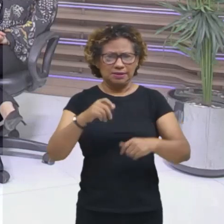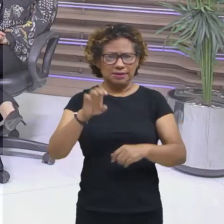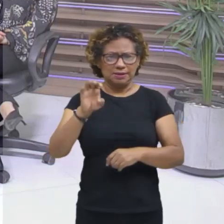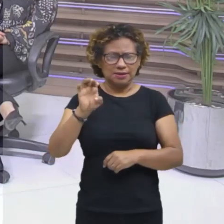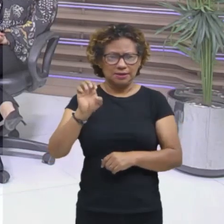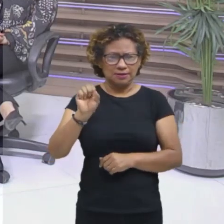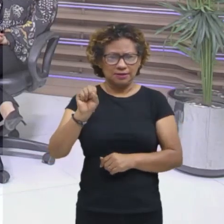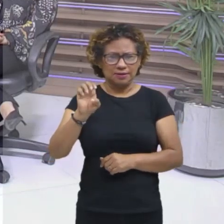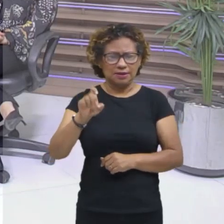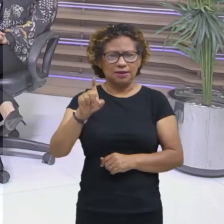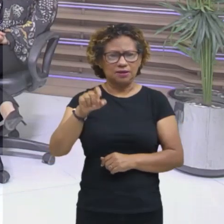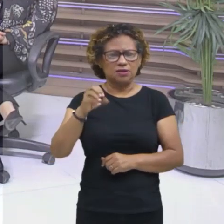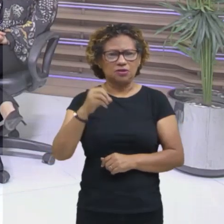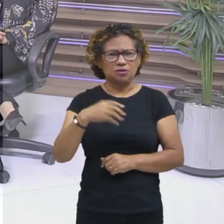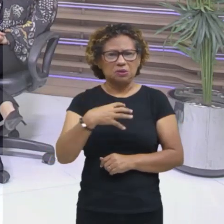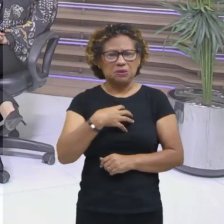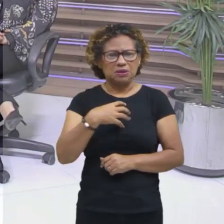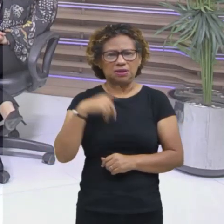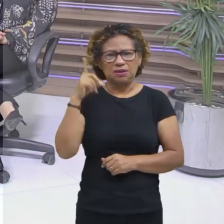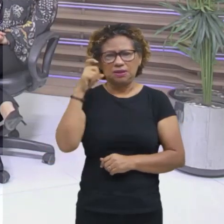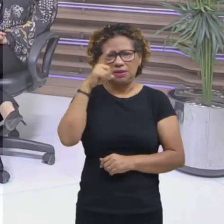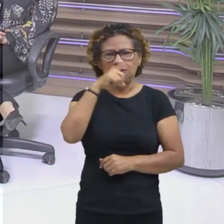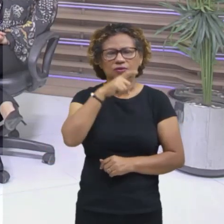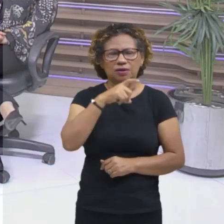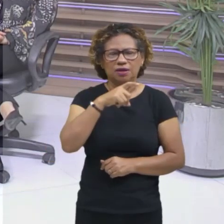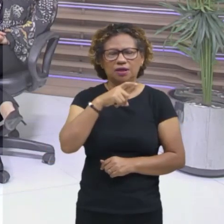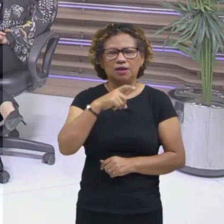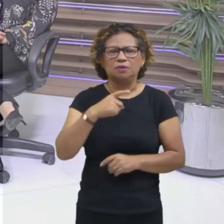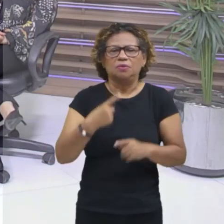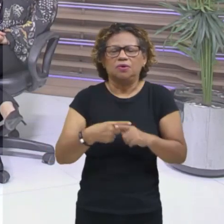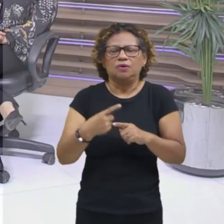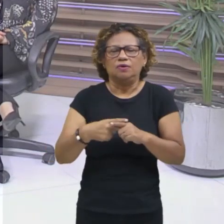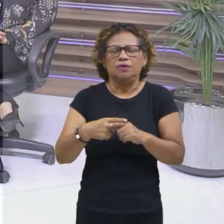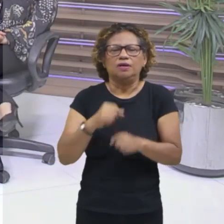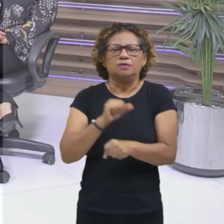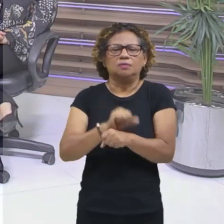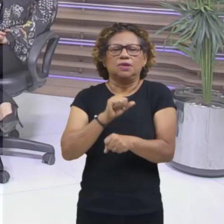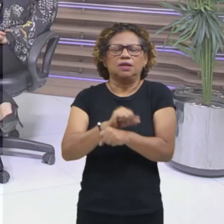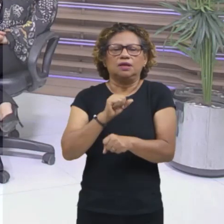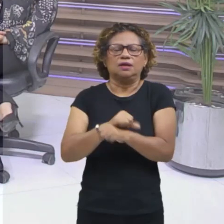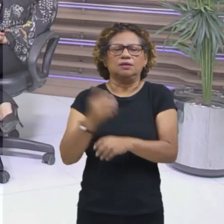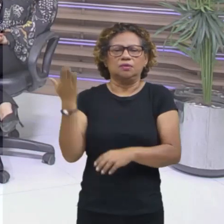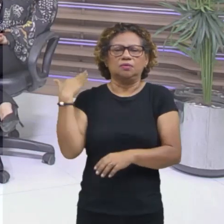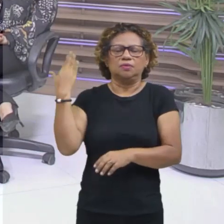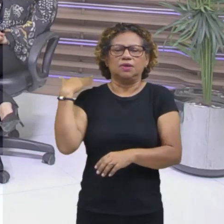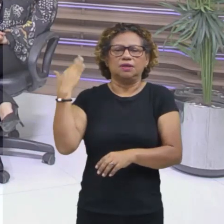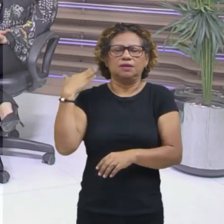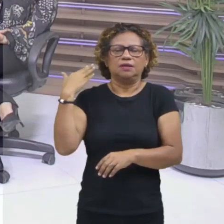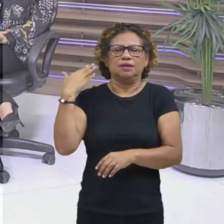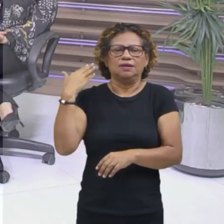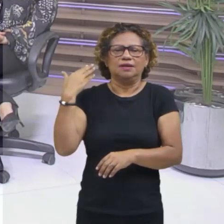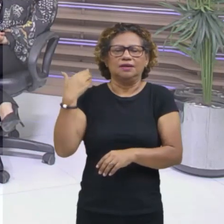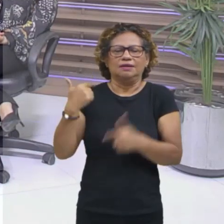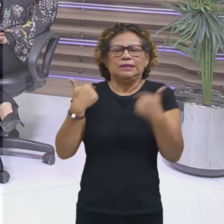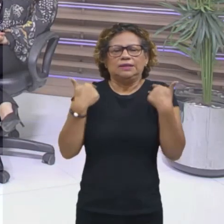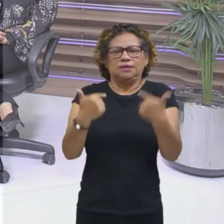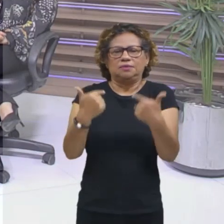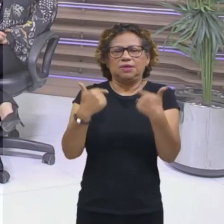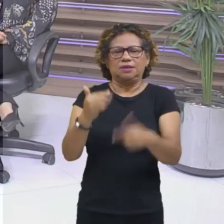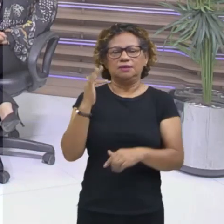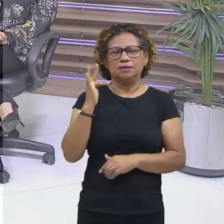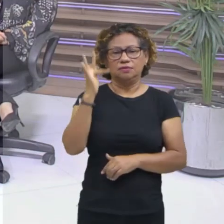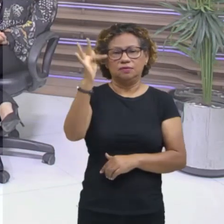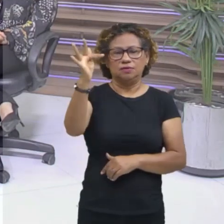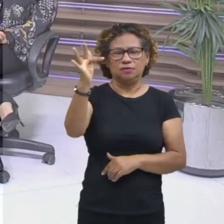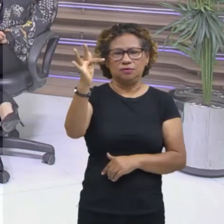me desconheço, aguardando pelo meu passado, ansiando a esperança do futuro. No